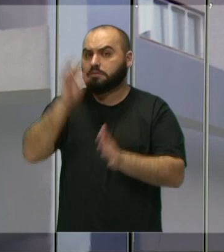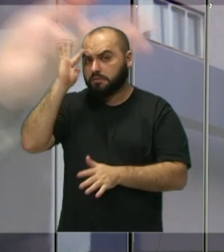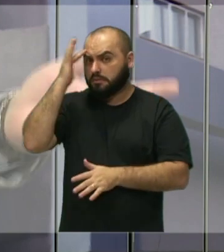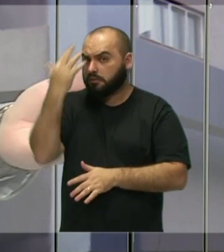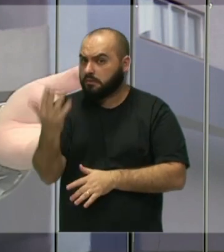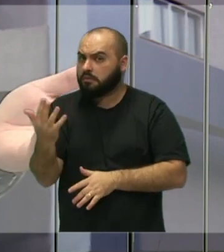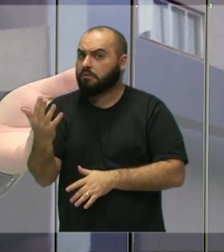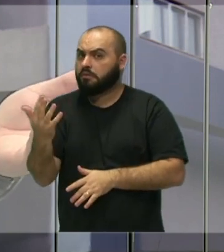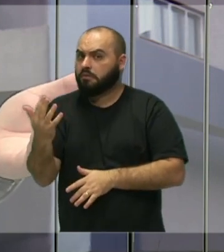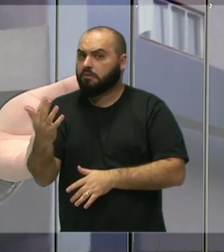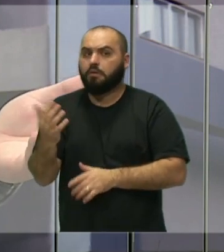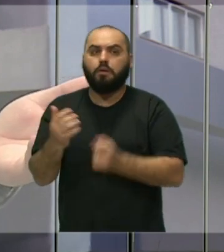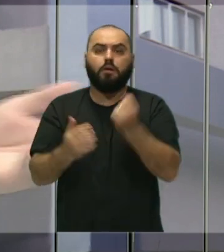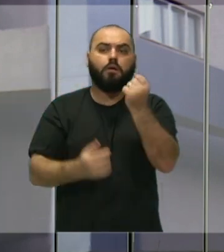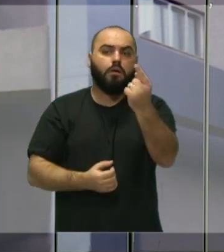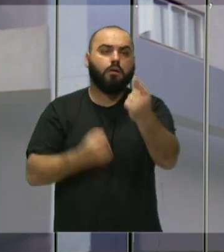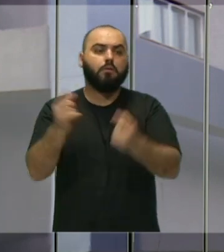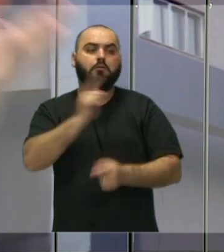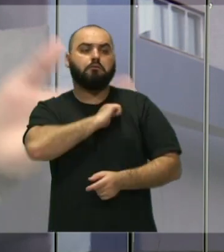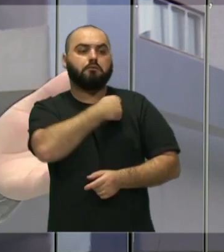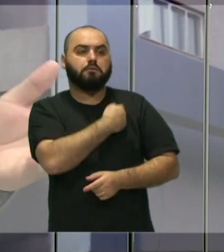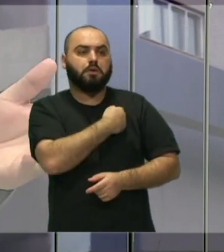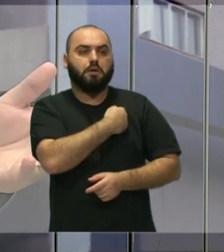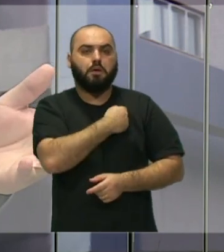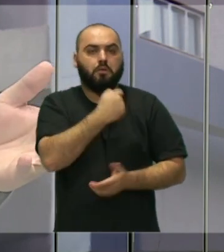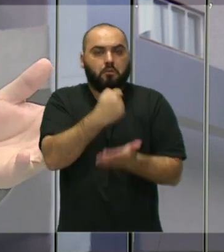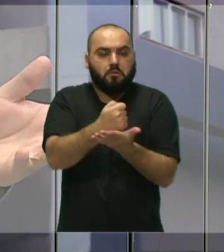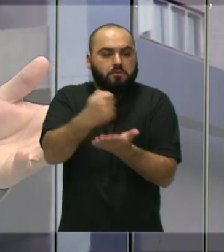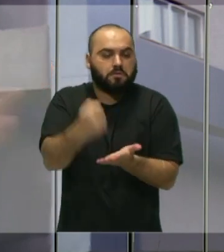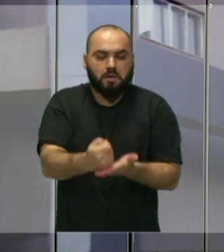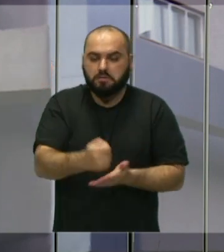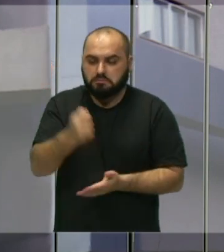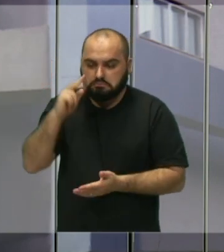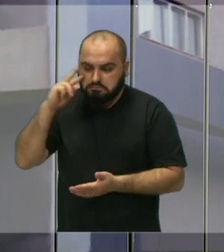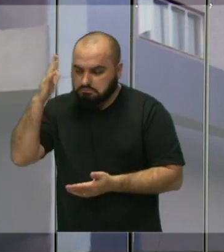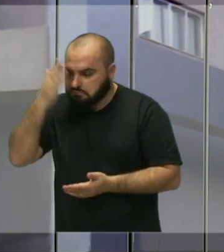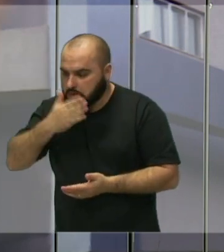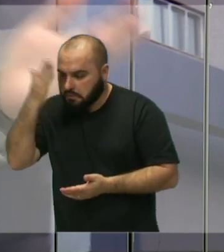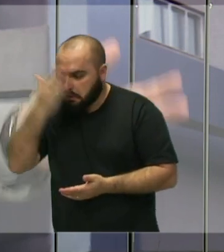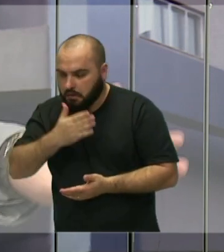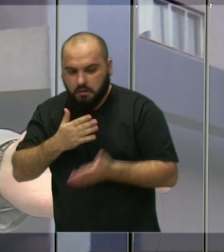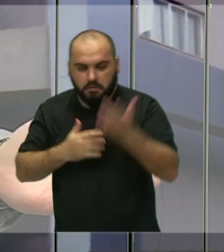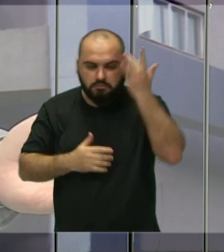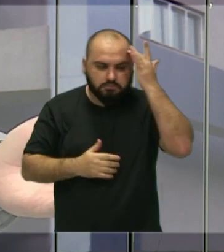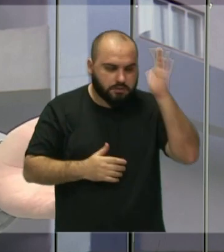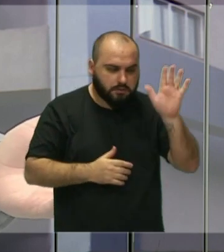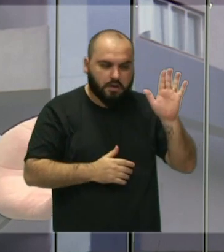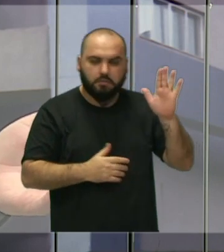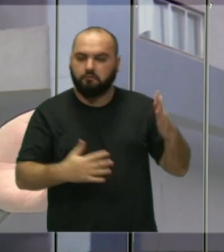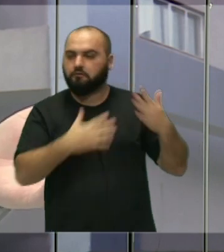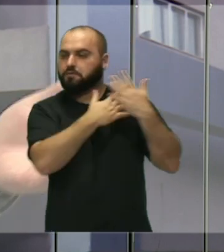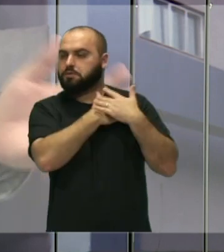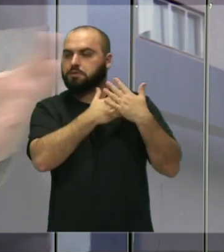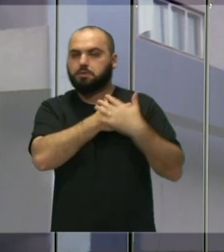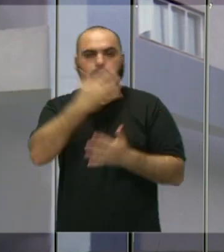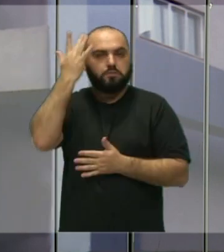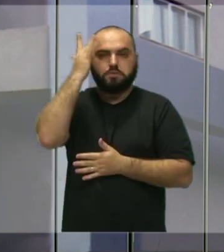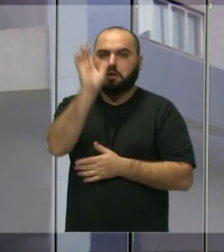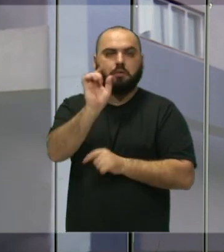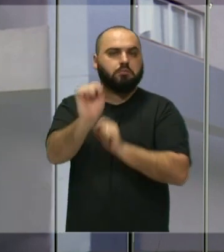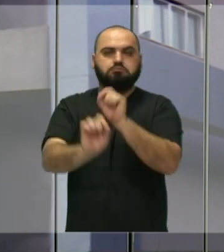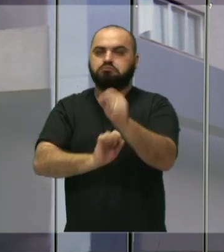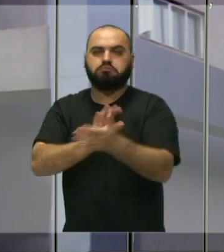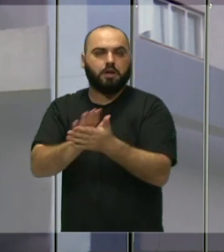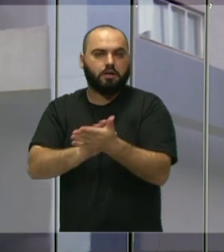alguns nem reconhecem a assinatura, outros não se lembram, outros não sabem nem qual era a sua função. Então